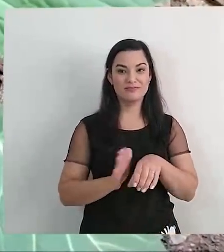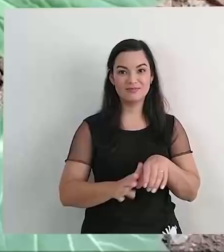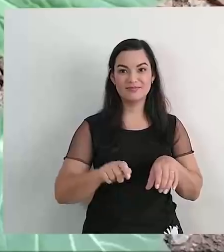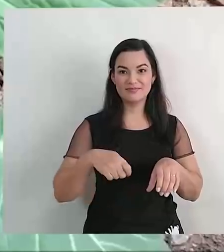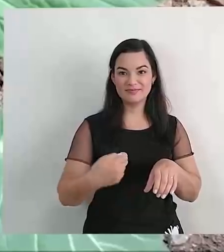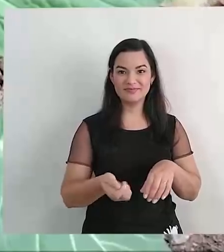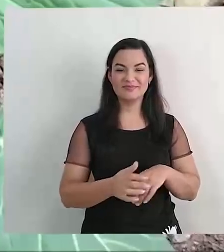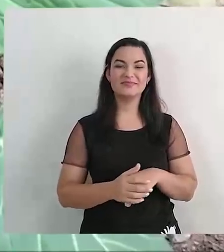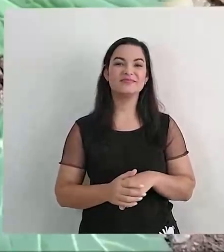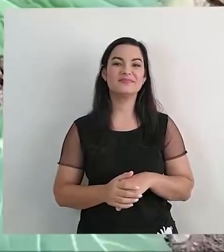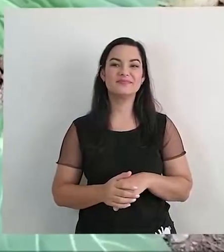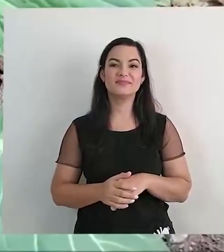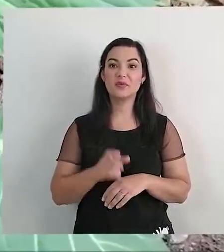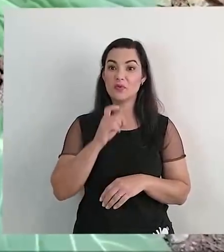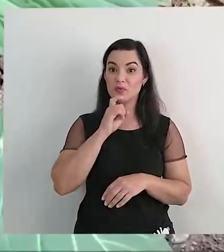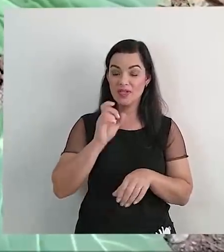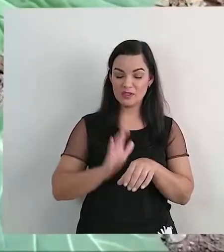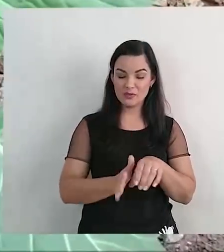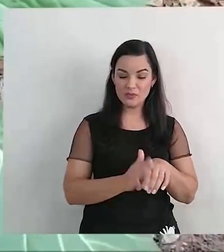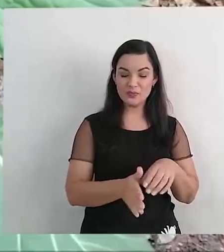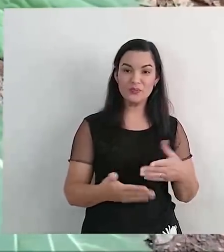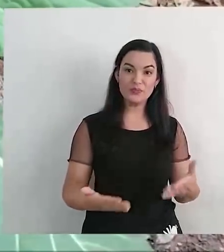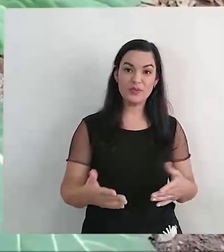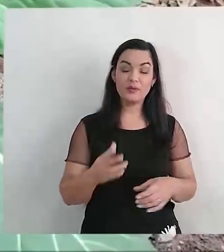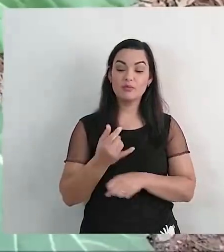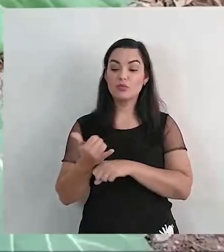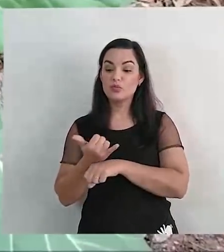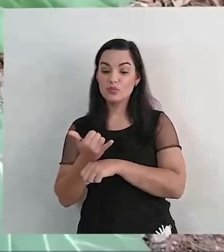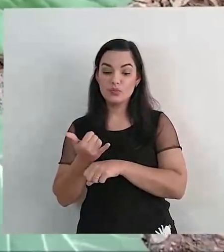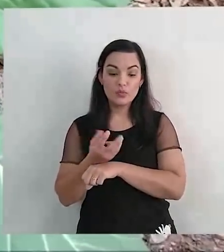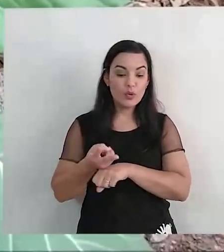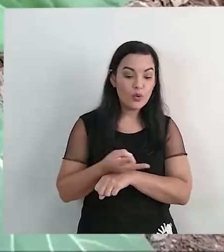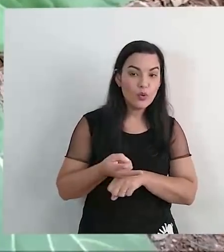lugar para colocar os ovos.